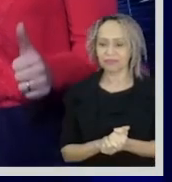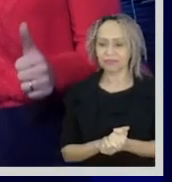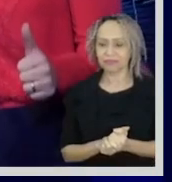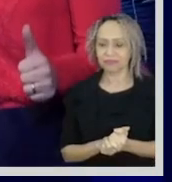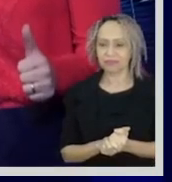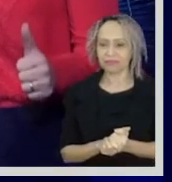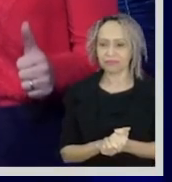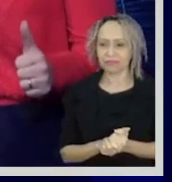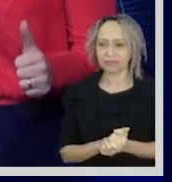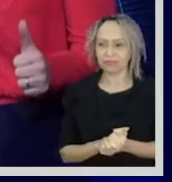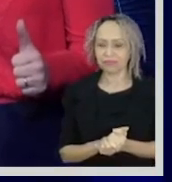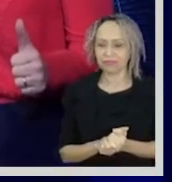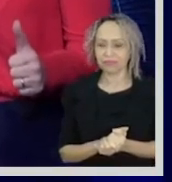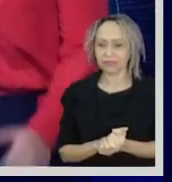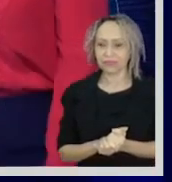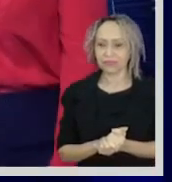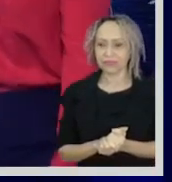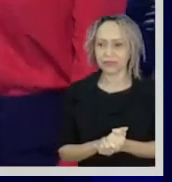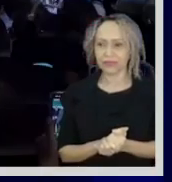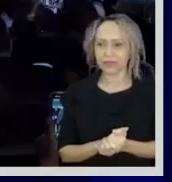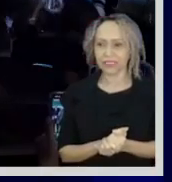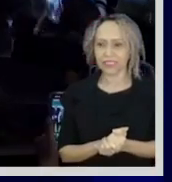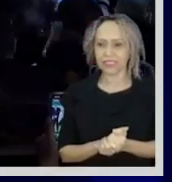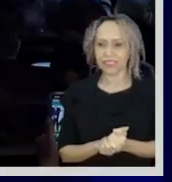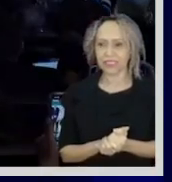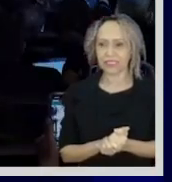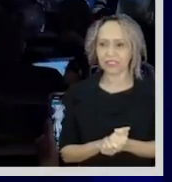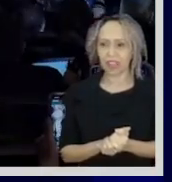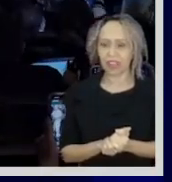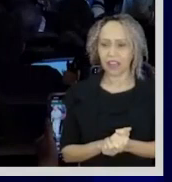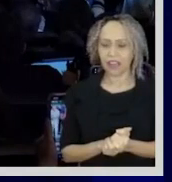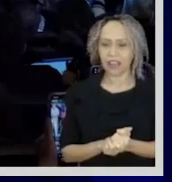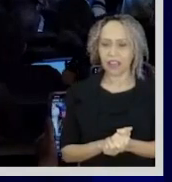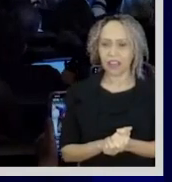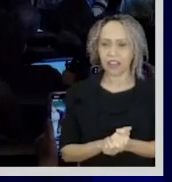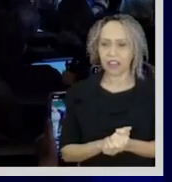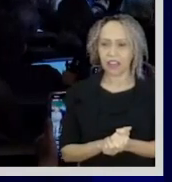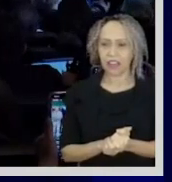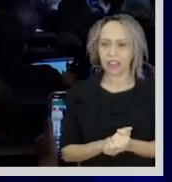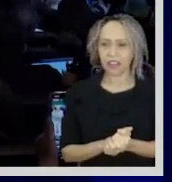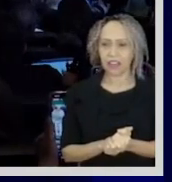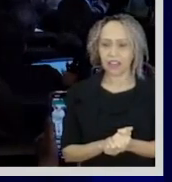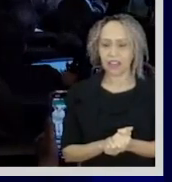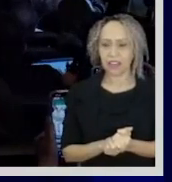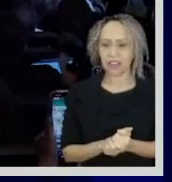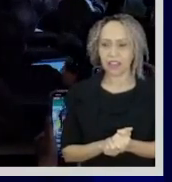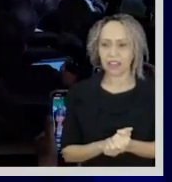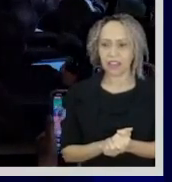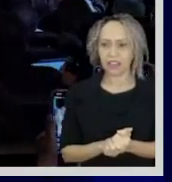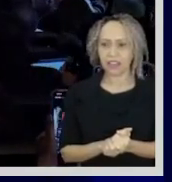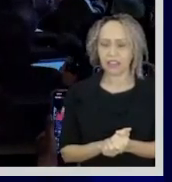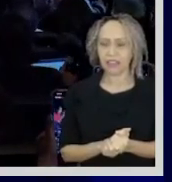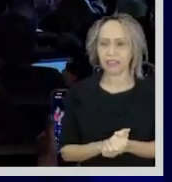uma liberdade maior para colocar ali os salários dos seus diretores, dos seus conselhos e do seu